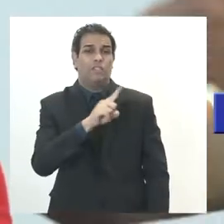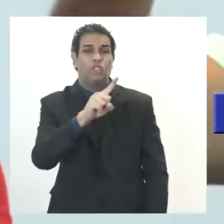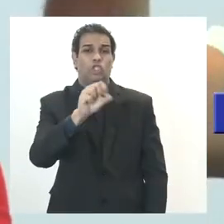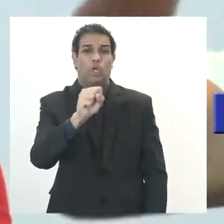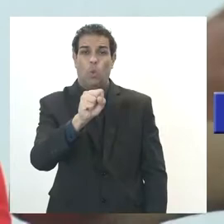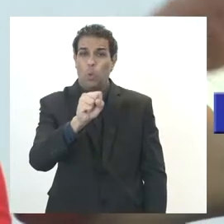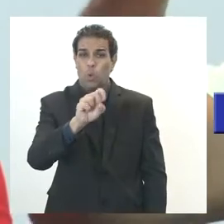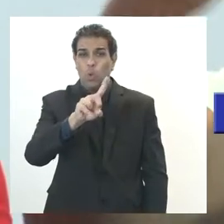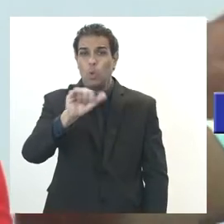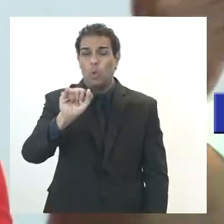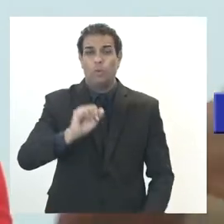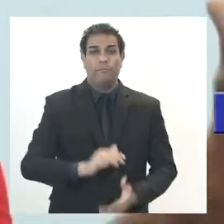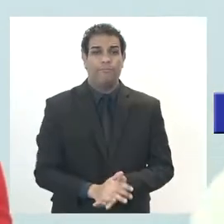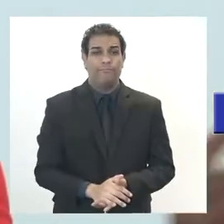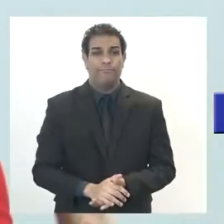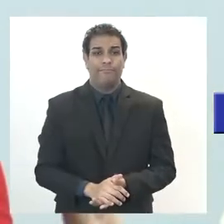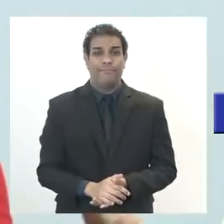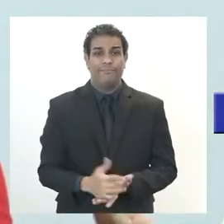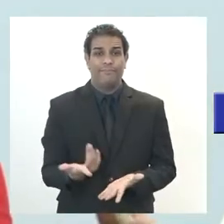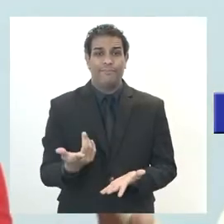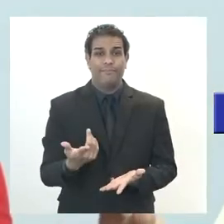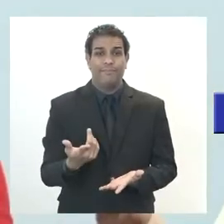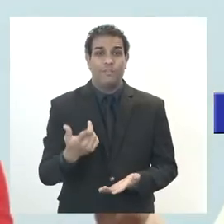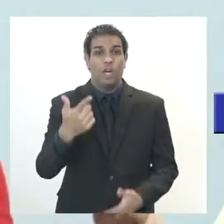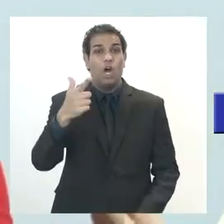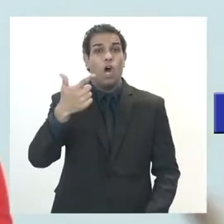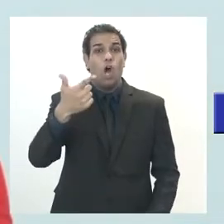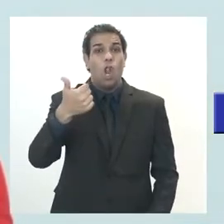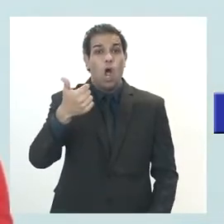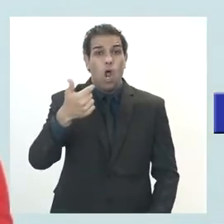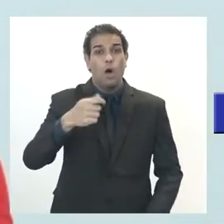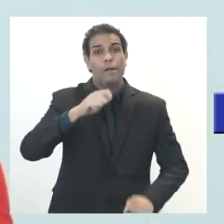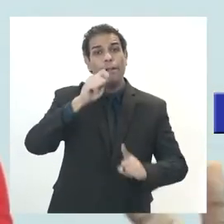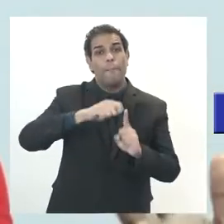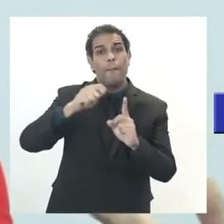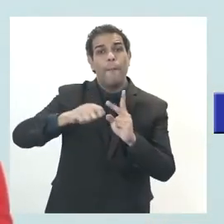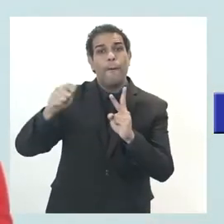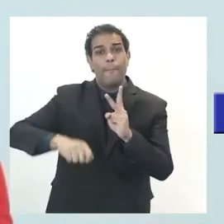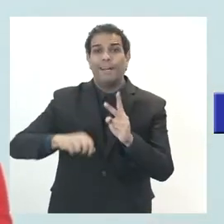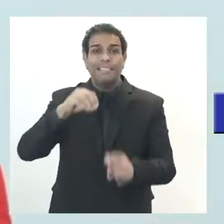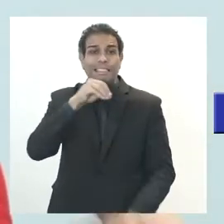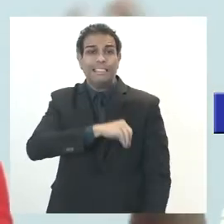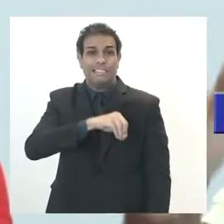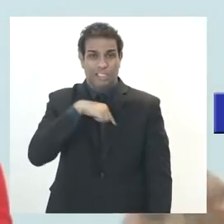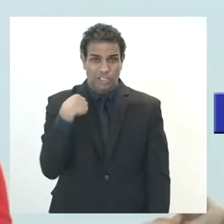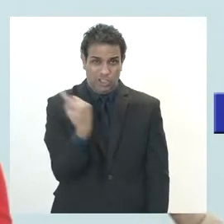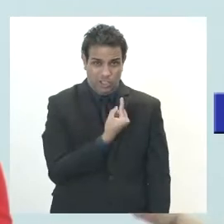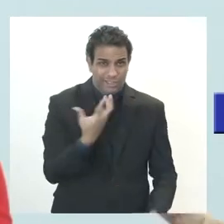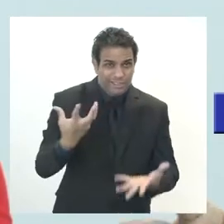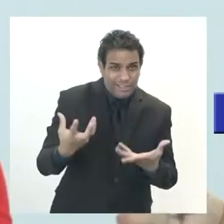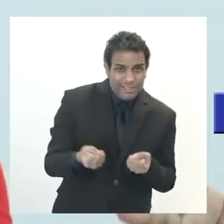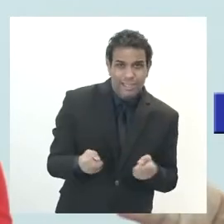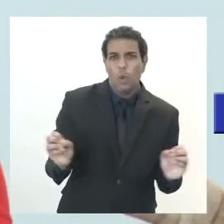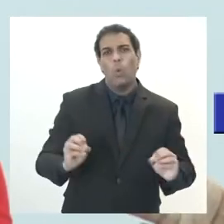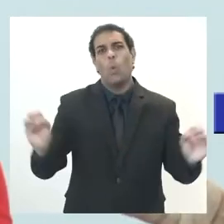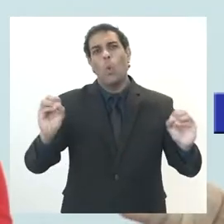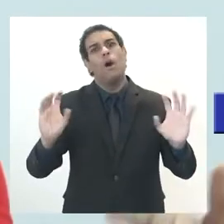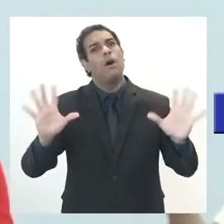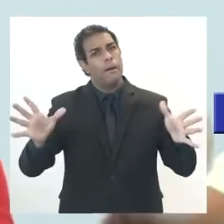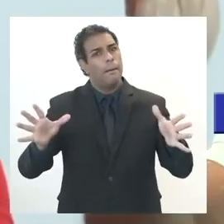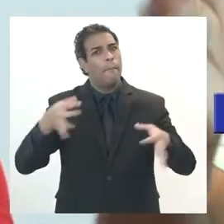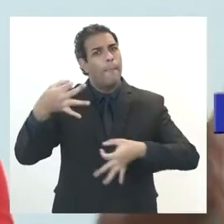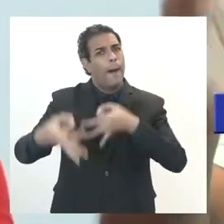recebemos 12 salários durante o ano e ninguém quer questionar essas coisas tem que ser questionado